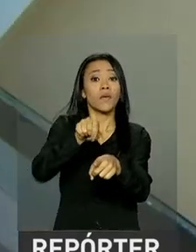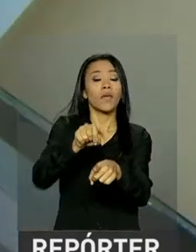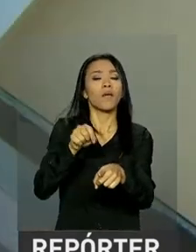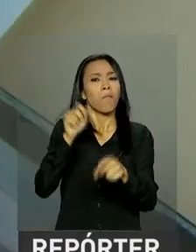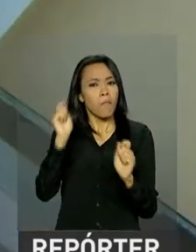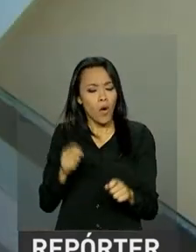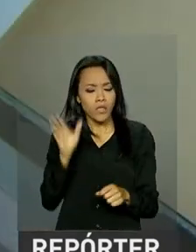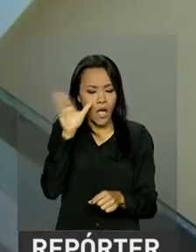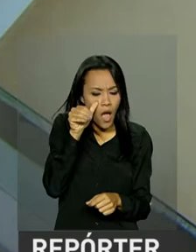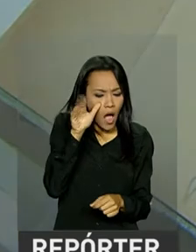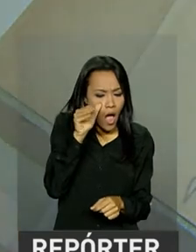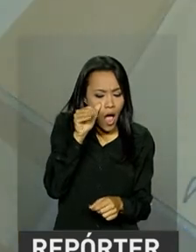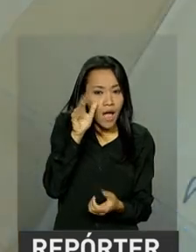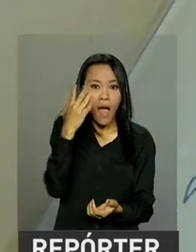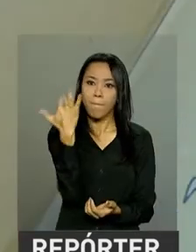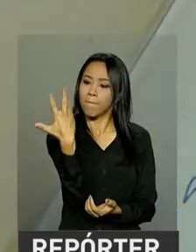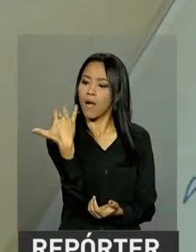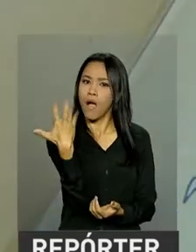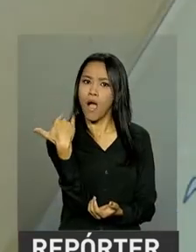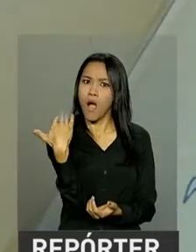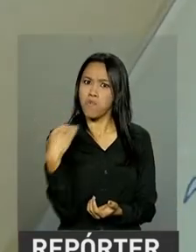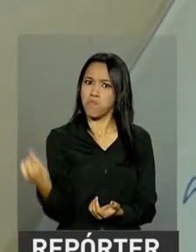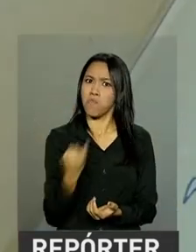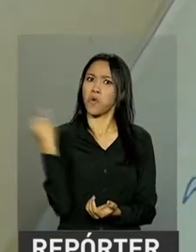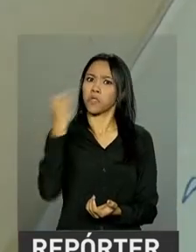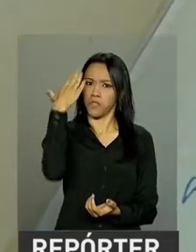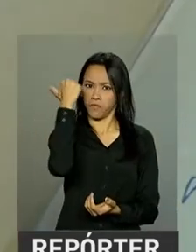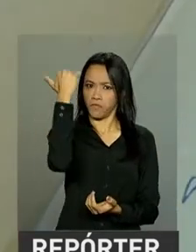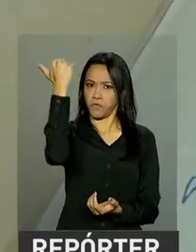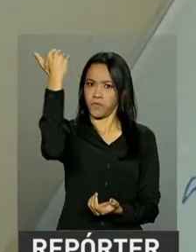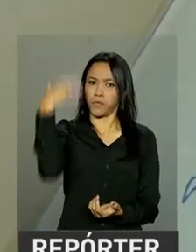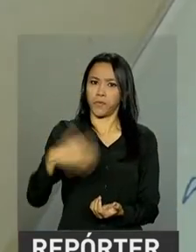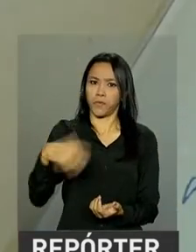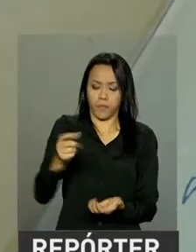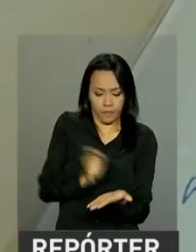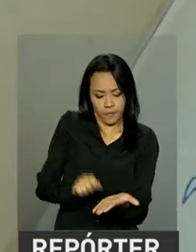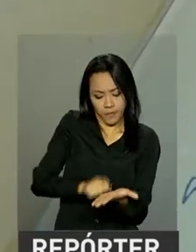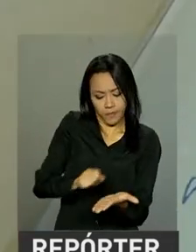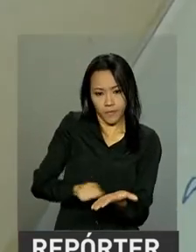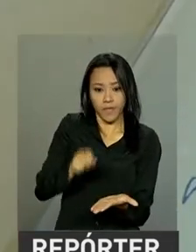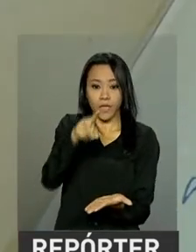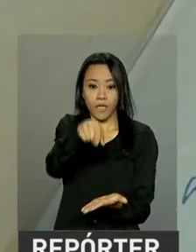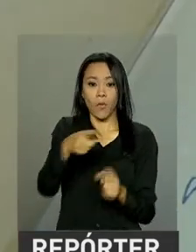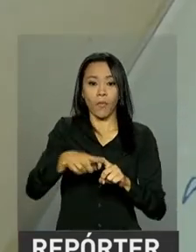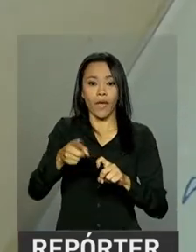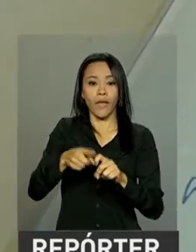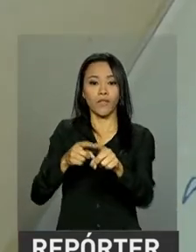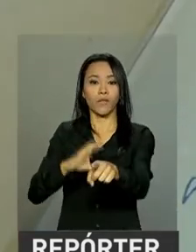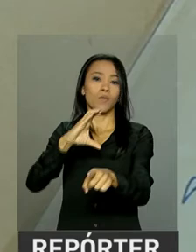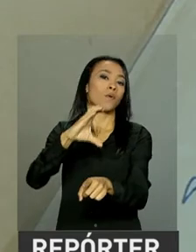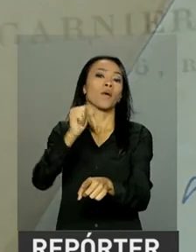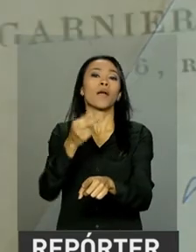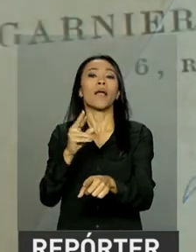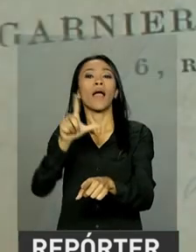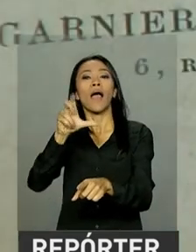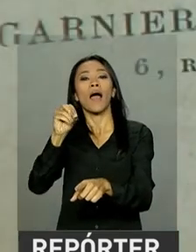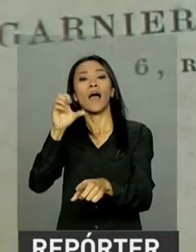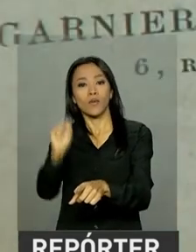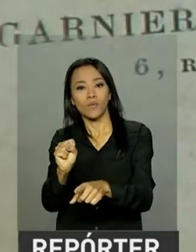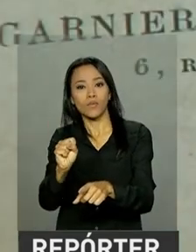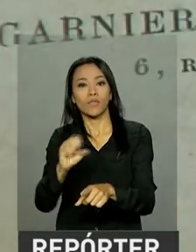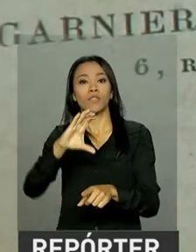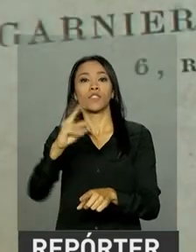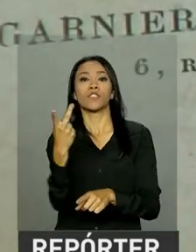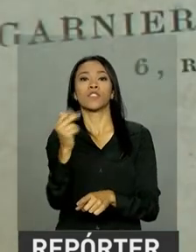pode conferir anotações feitas à mão por importantes cientistas e escritores, como o médico Carlos Chagas Filho, além